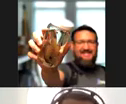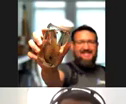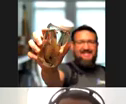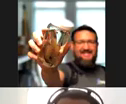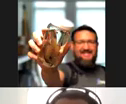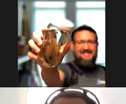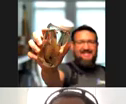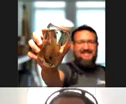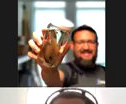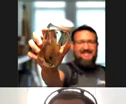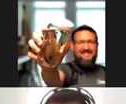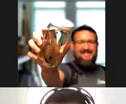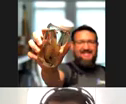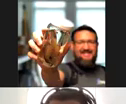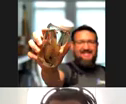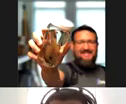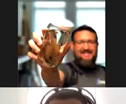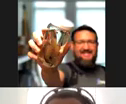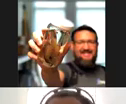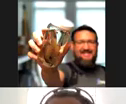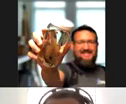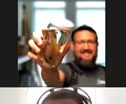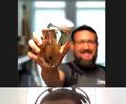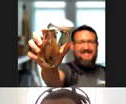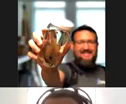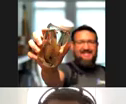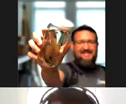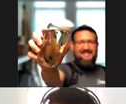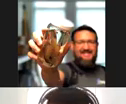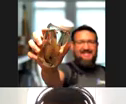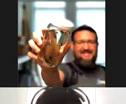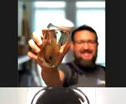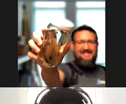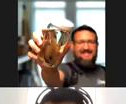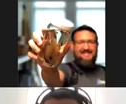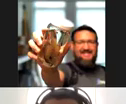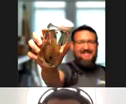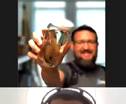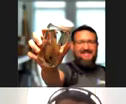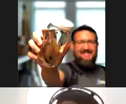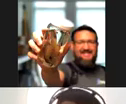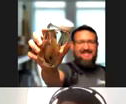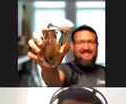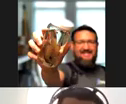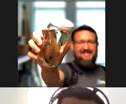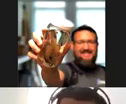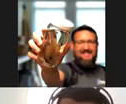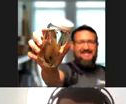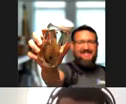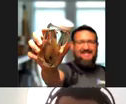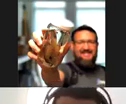consegue entender um pouco melhor, pode ser que esse modelo perca utilidade, que nem foi com a questão do modelo dos átomos. O